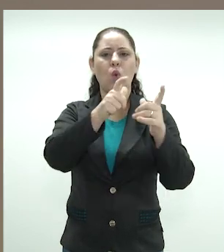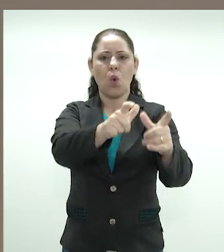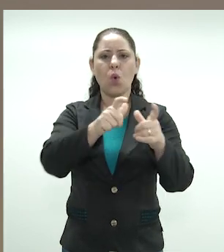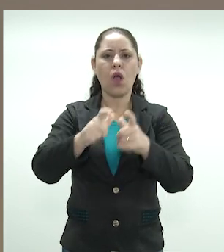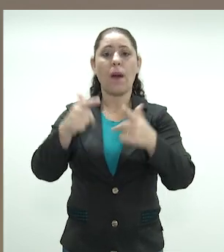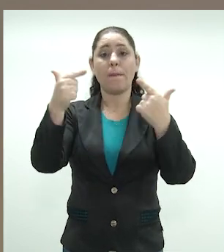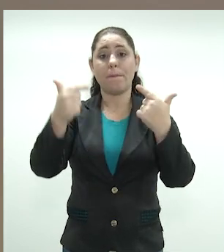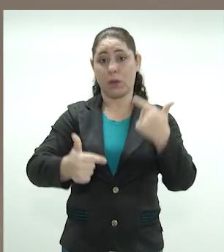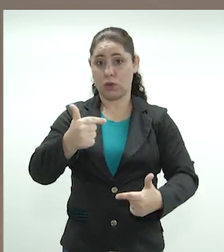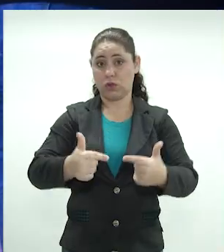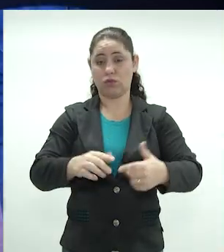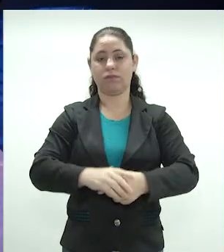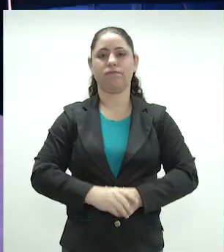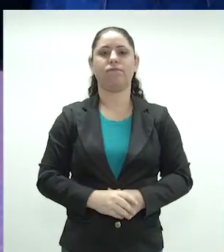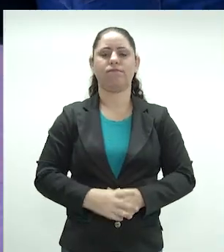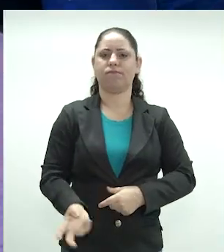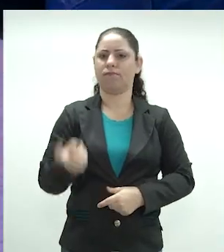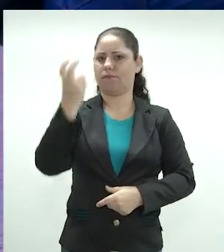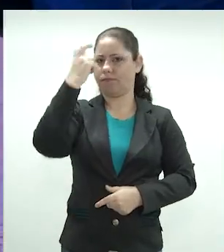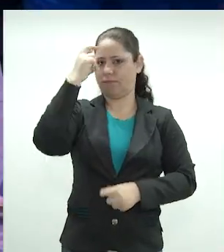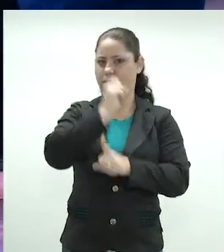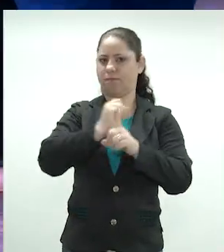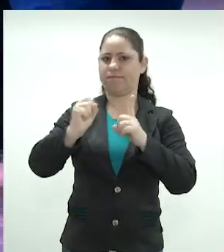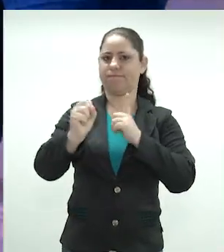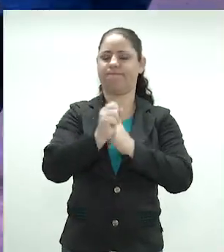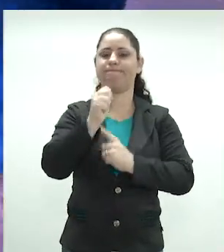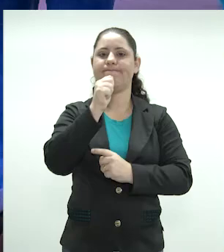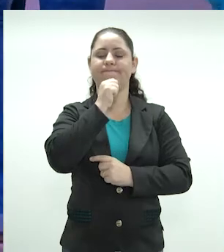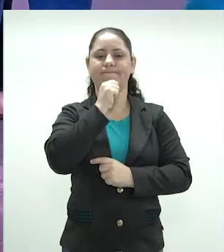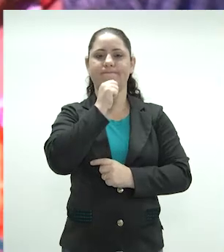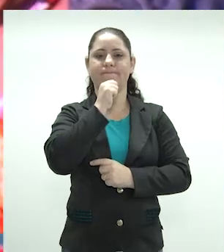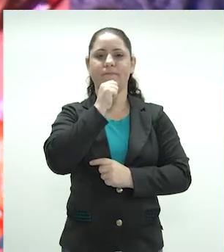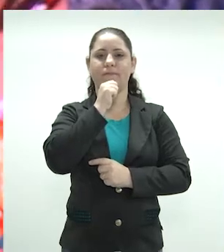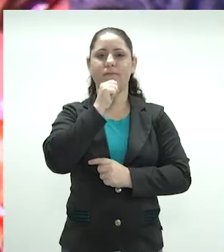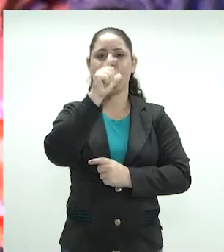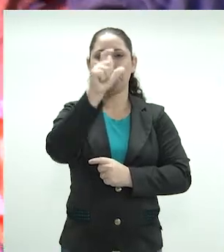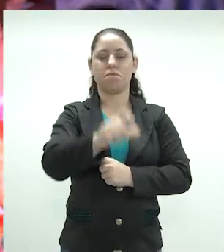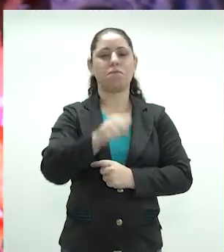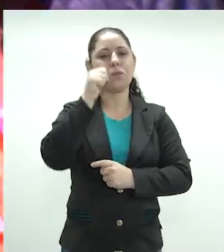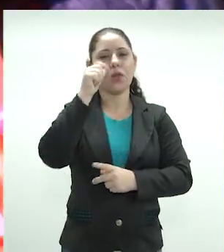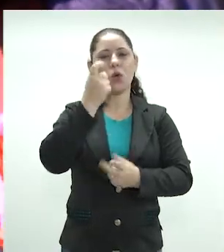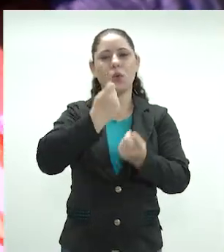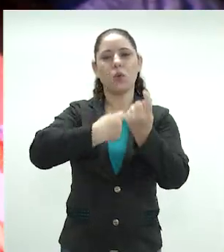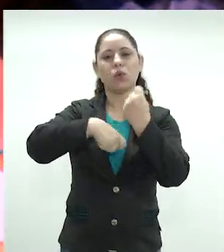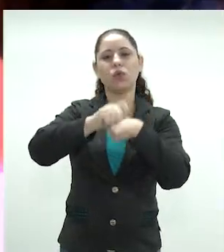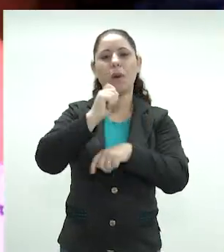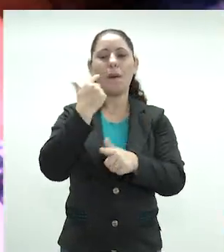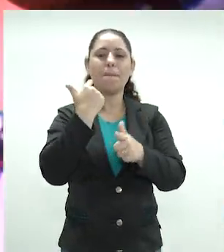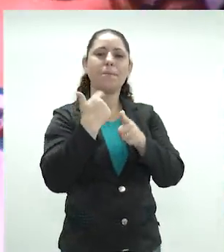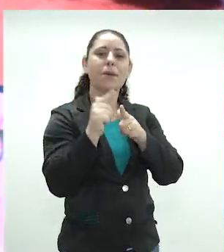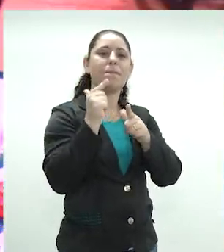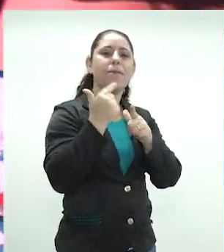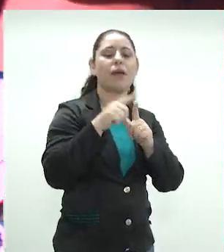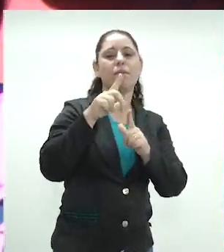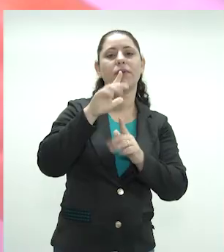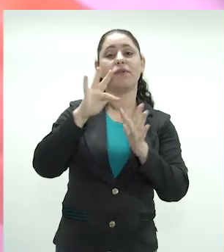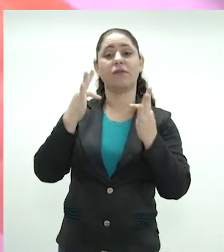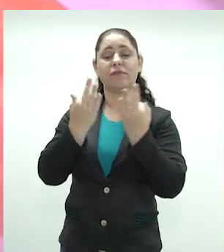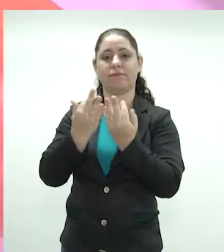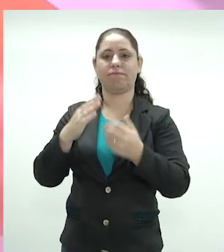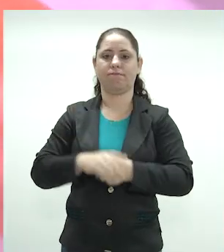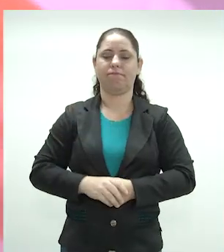nossos espaços políticos. A cultura da sociedade ainda coloca a mulher como administradora dos problemas da